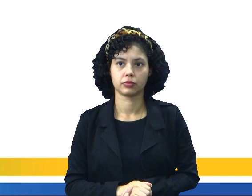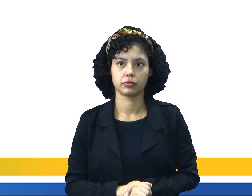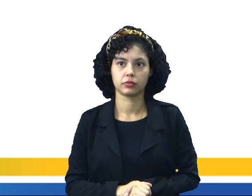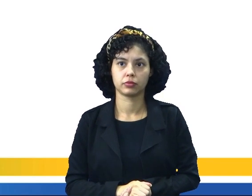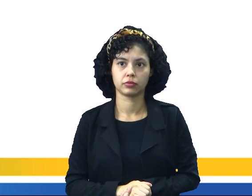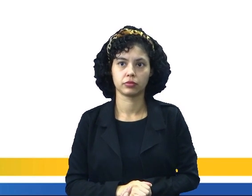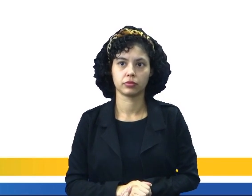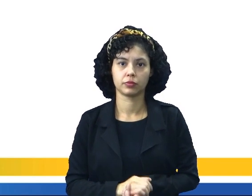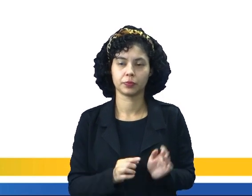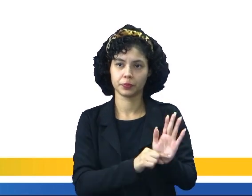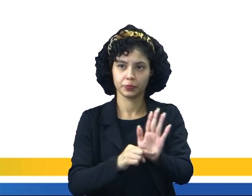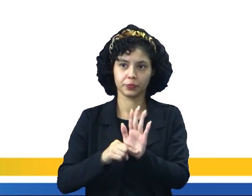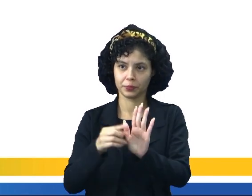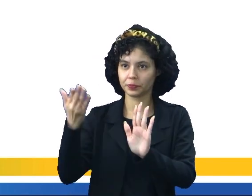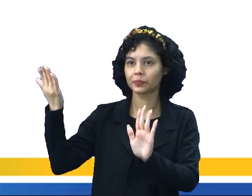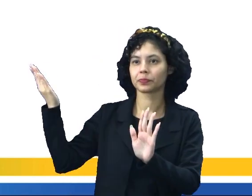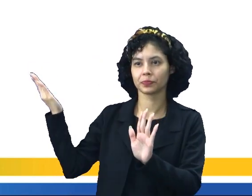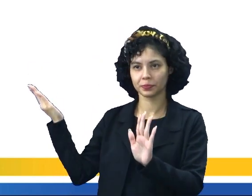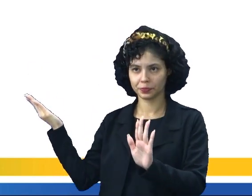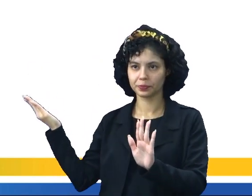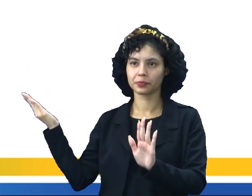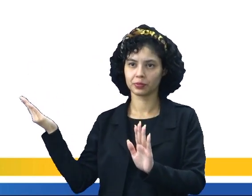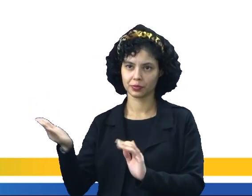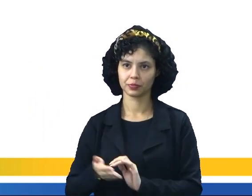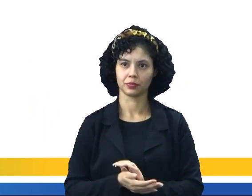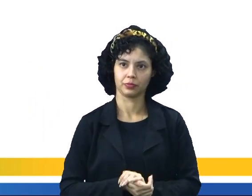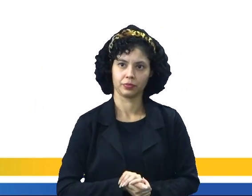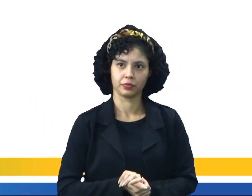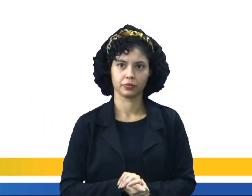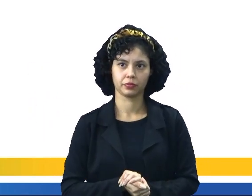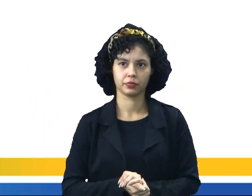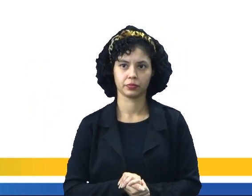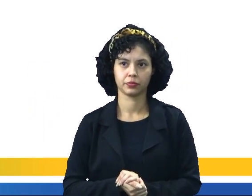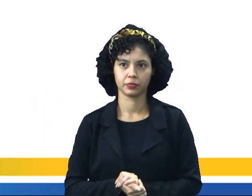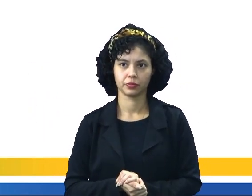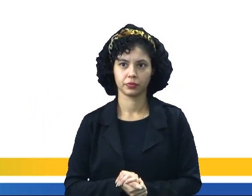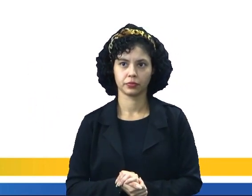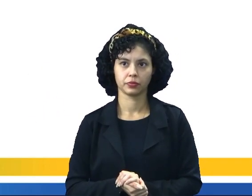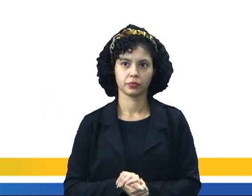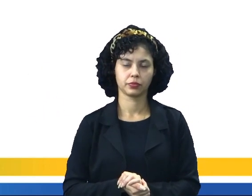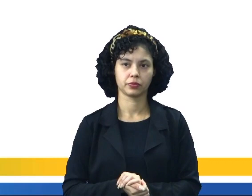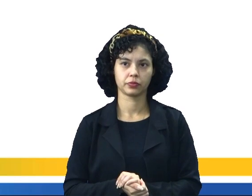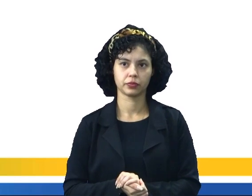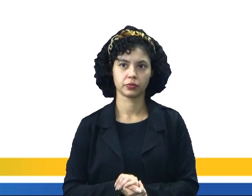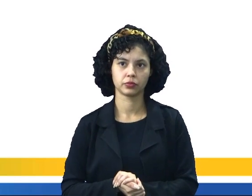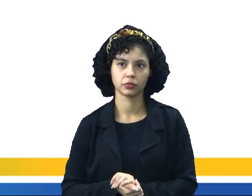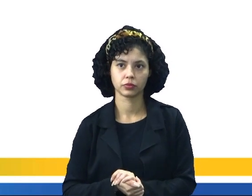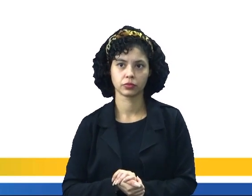Uma representação aí da realeza maia.